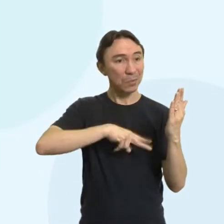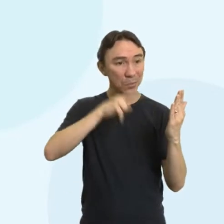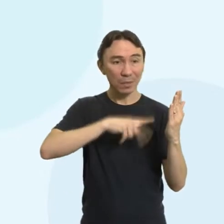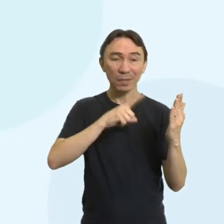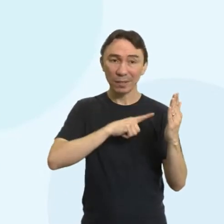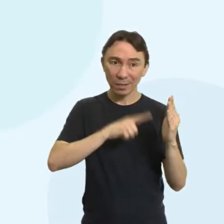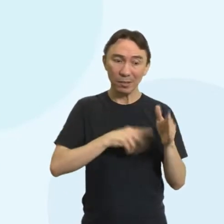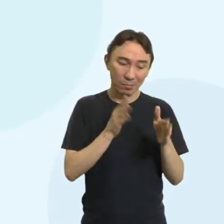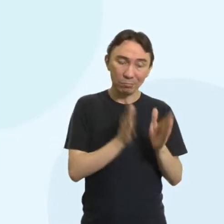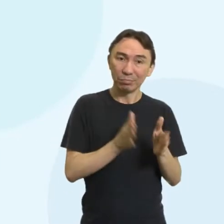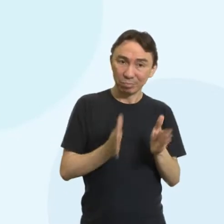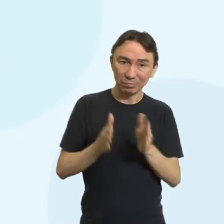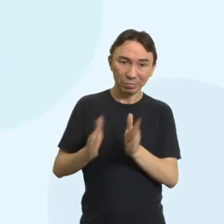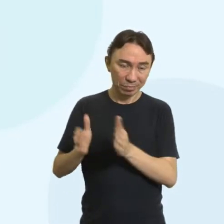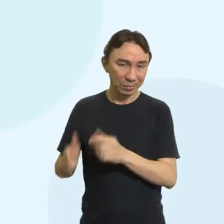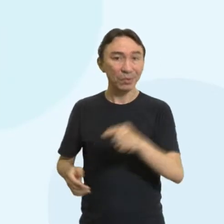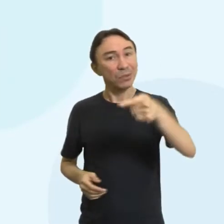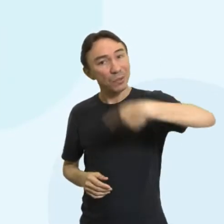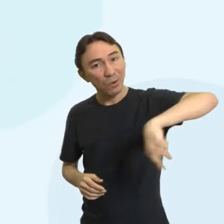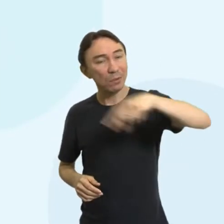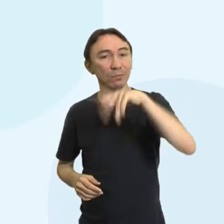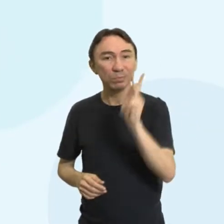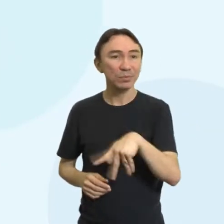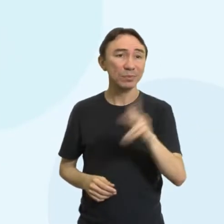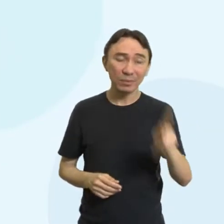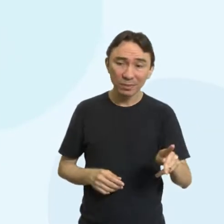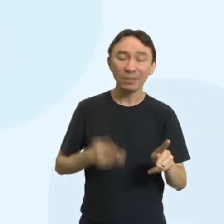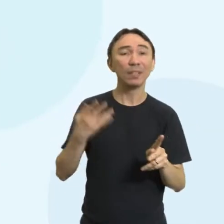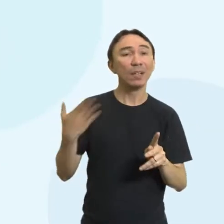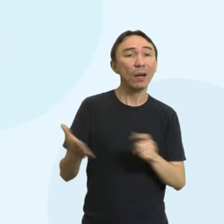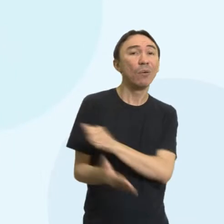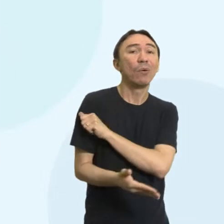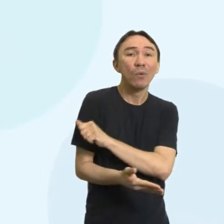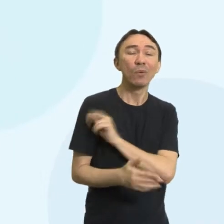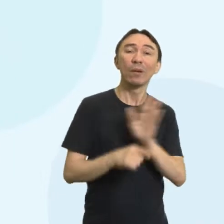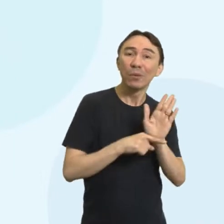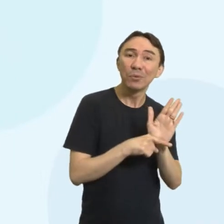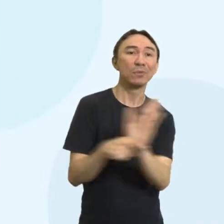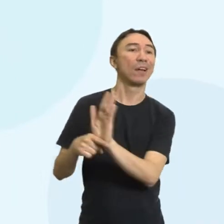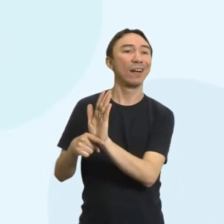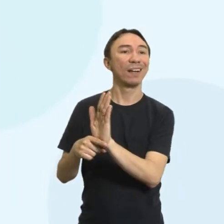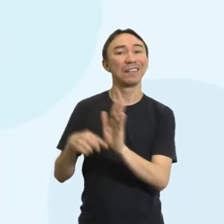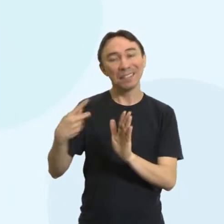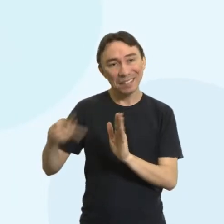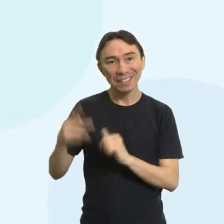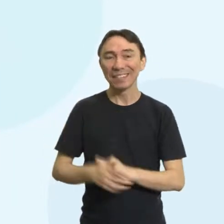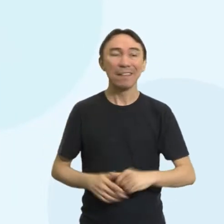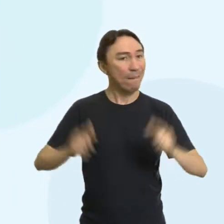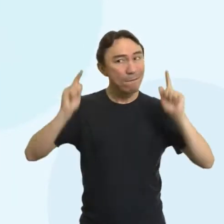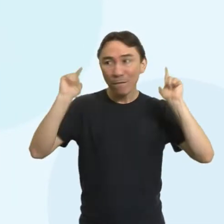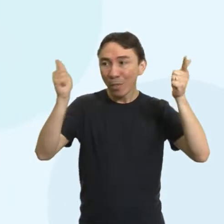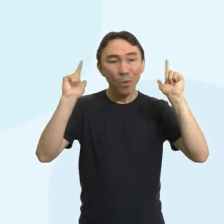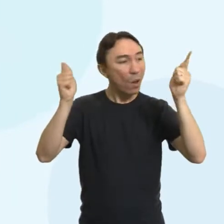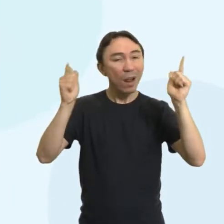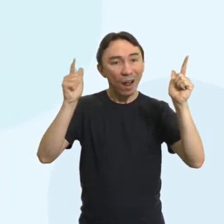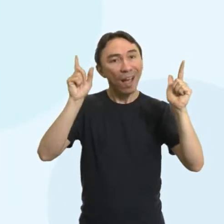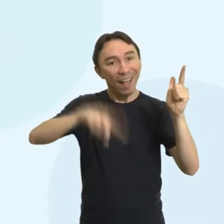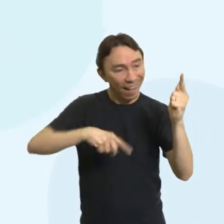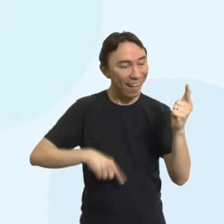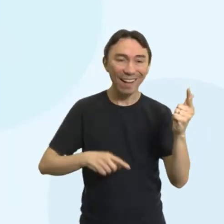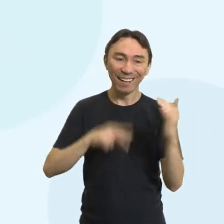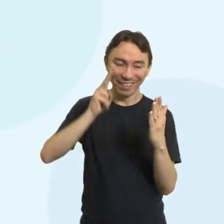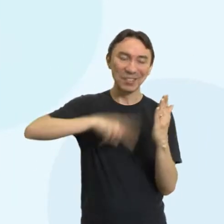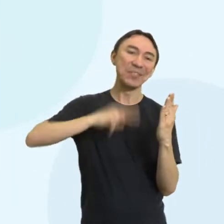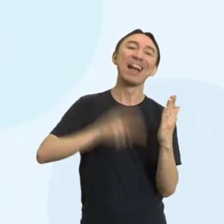que nós, enquanto professores, possamos auxiliar o estudante nessa aventura, que é a leitura. Então, vamos lá? Então, o nosso